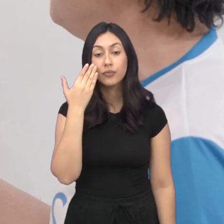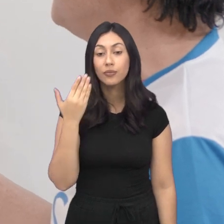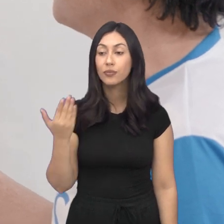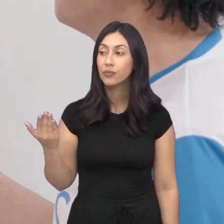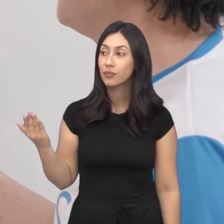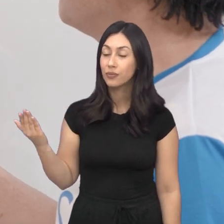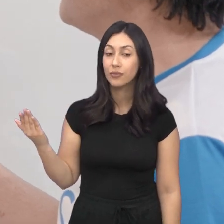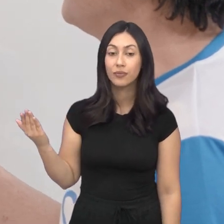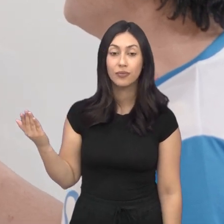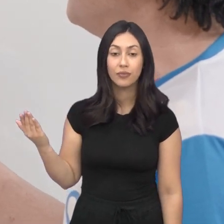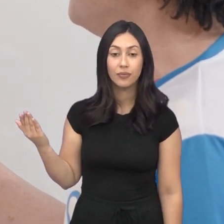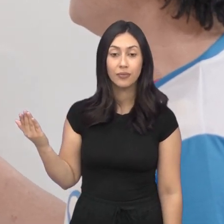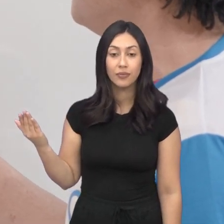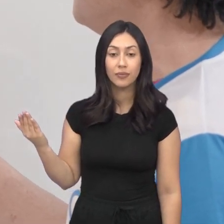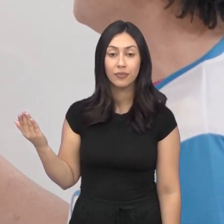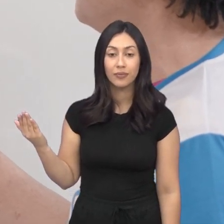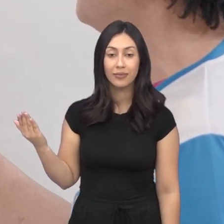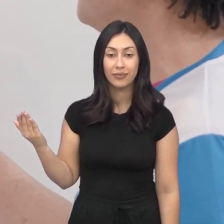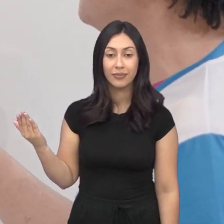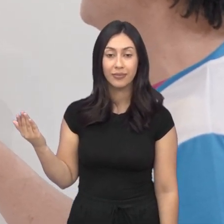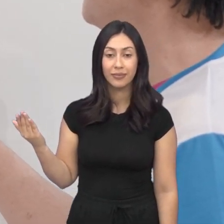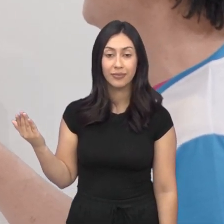quadrado menos 4ac,